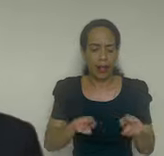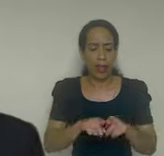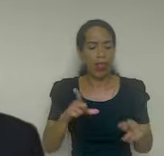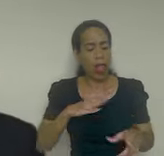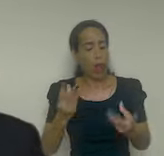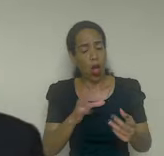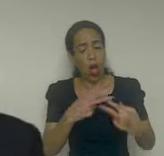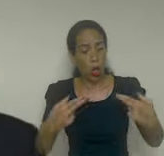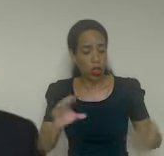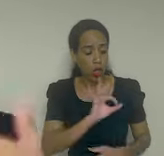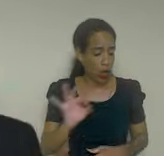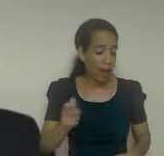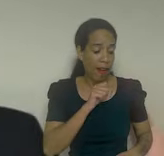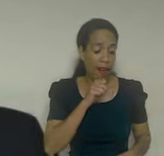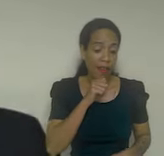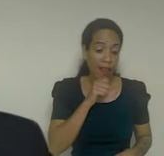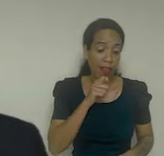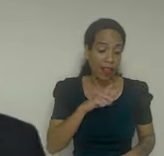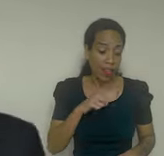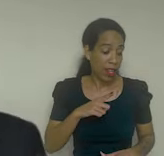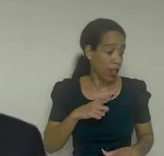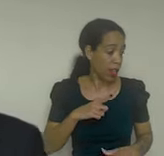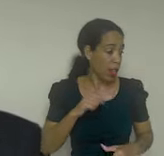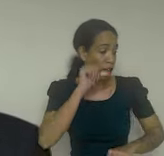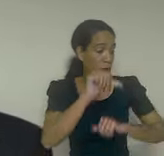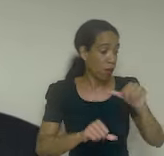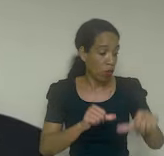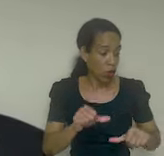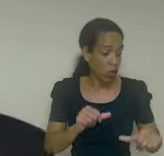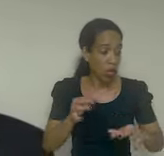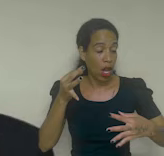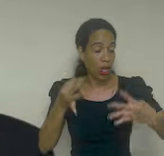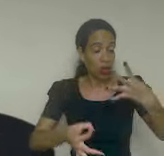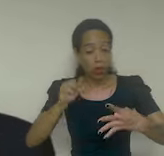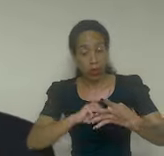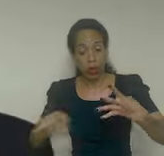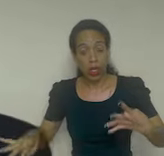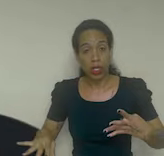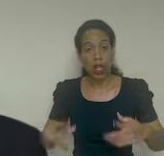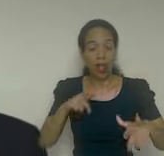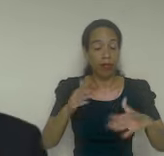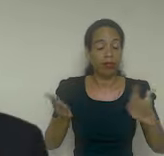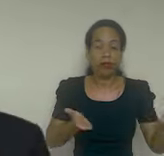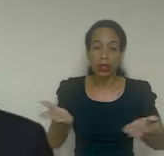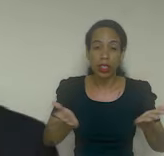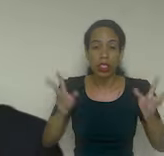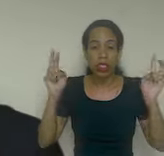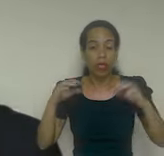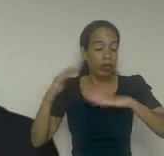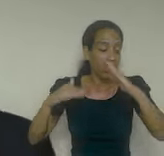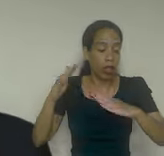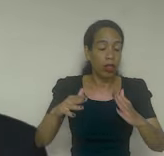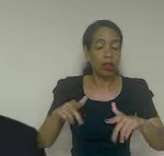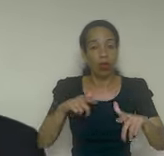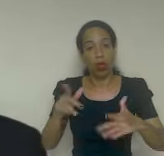muita novidade e ainda tem muita reverberação na jurisprudência, né? Vocês também trataram desse tema ao longo do